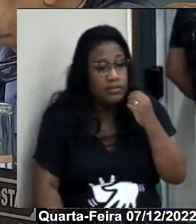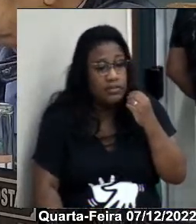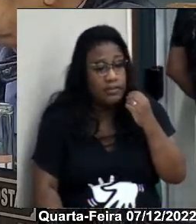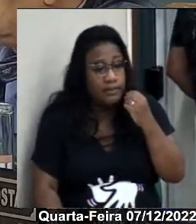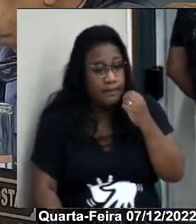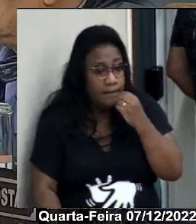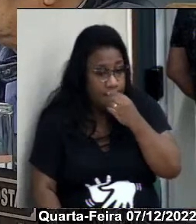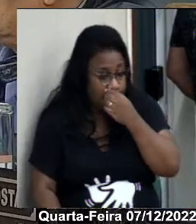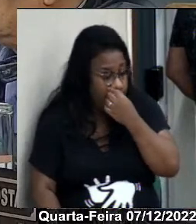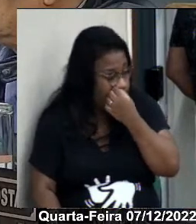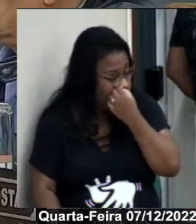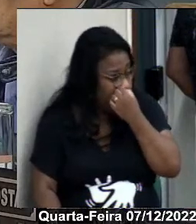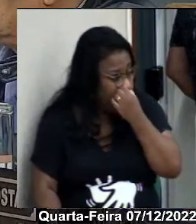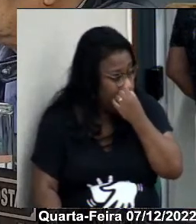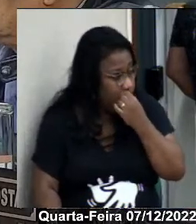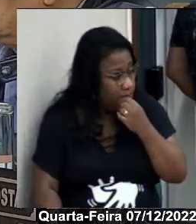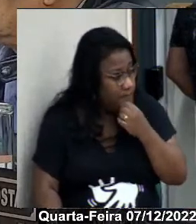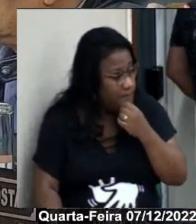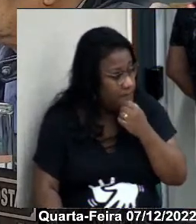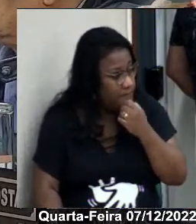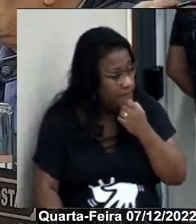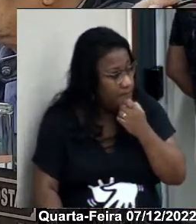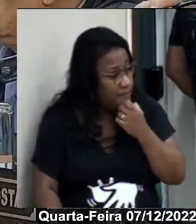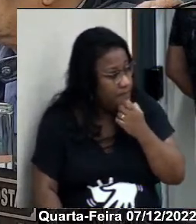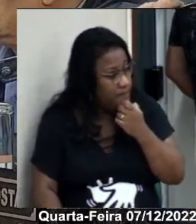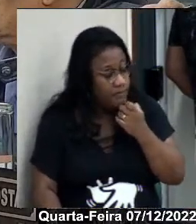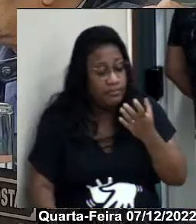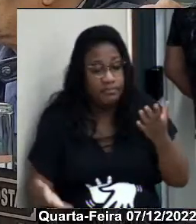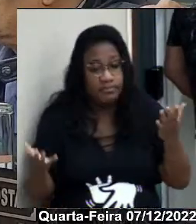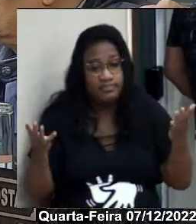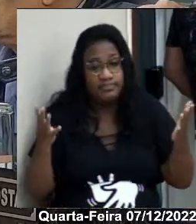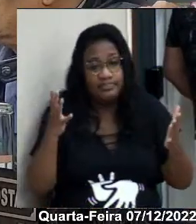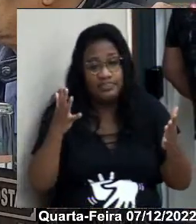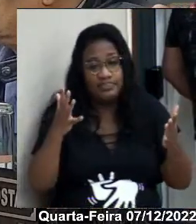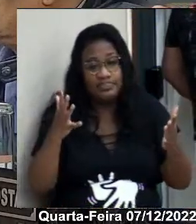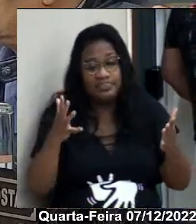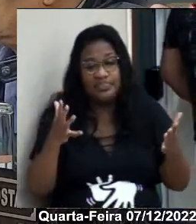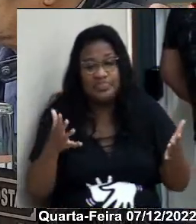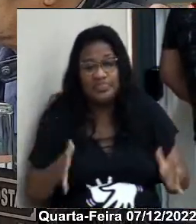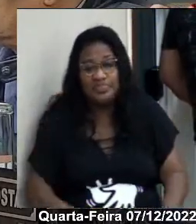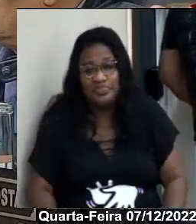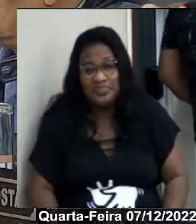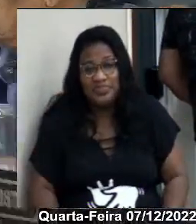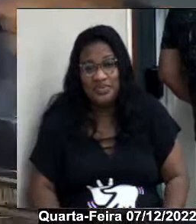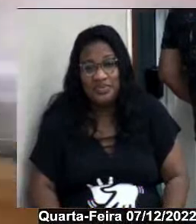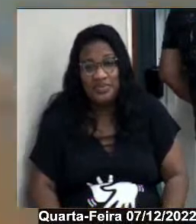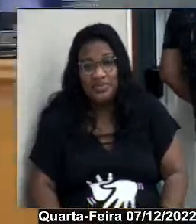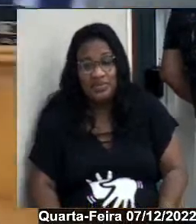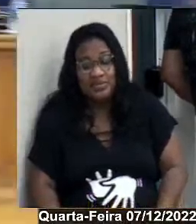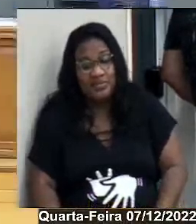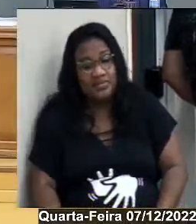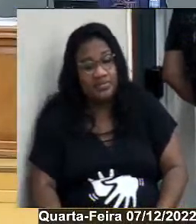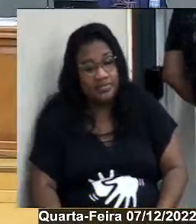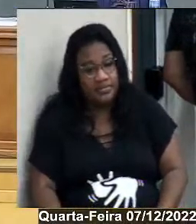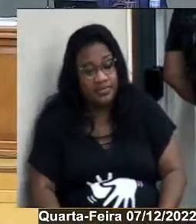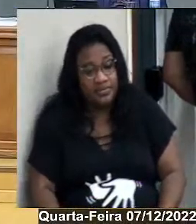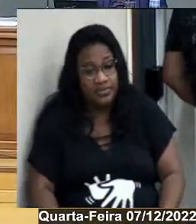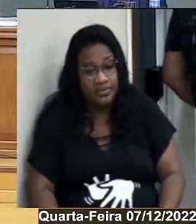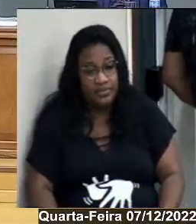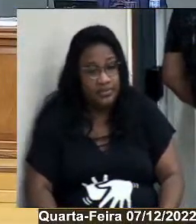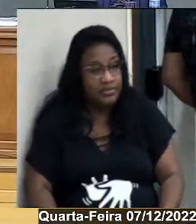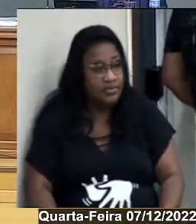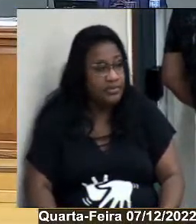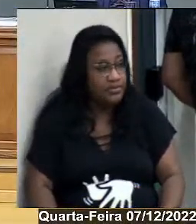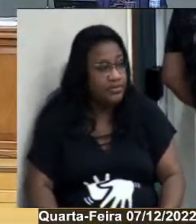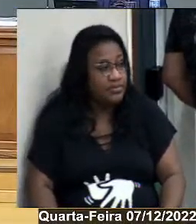o projeto, vereador. Eu gostaria que o vereador Abidão se atentasse ao tema, conforme estabelece o regimento, se atente ao tema da justificativa